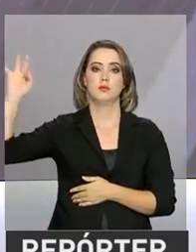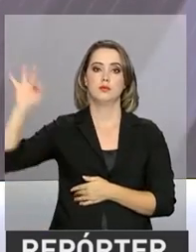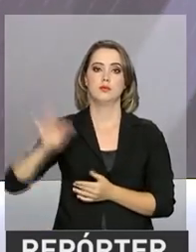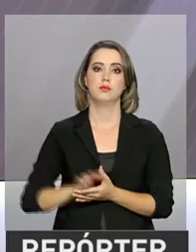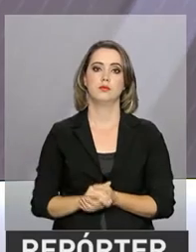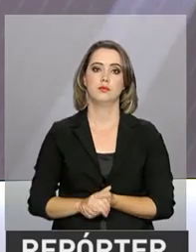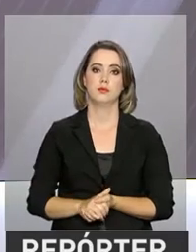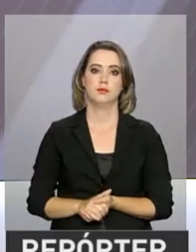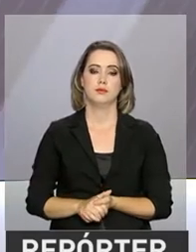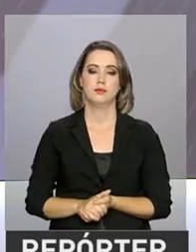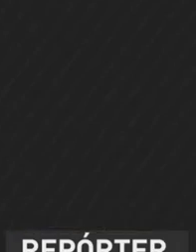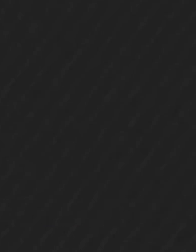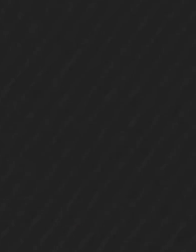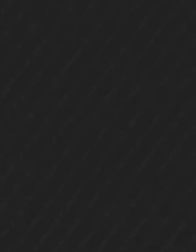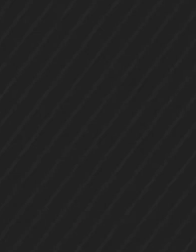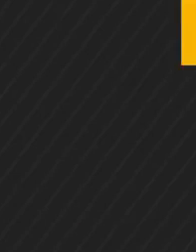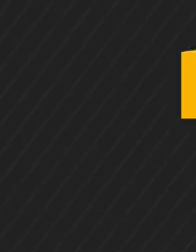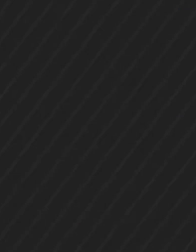governo federal